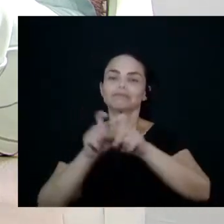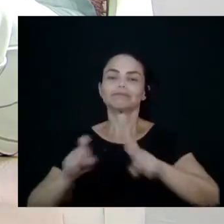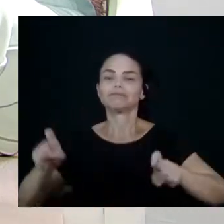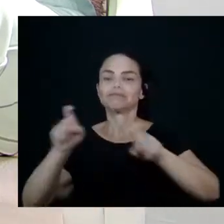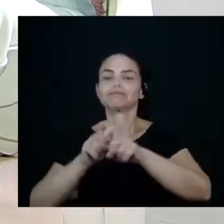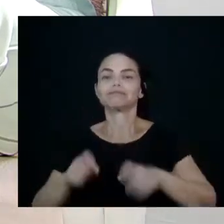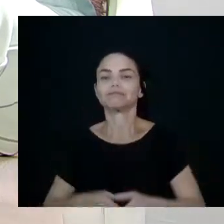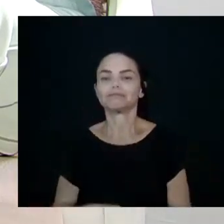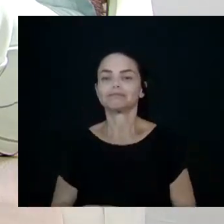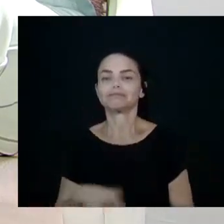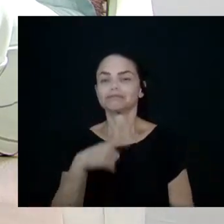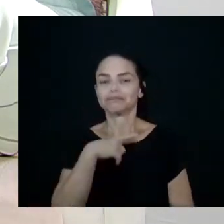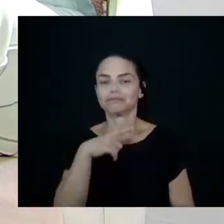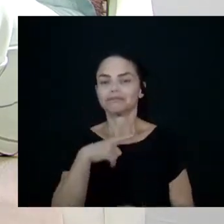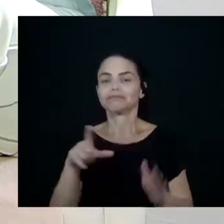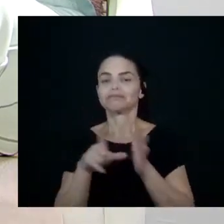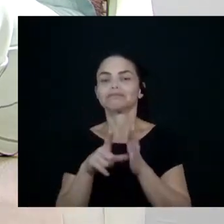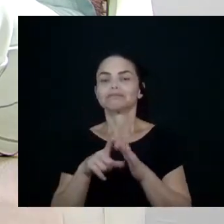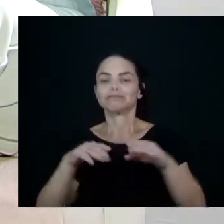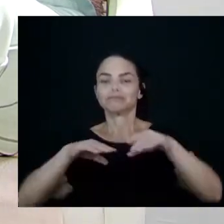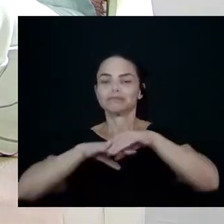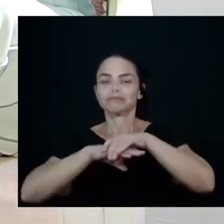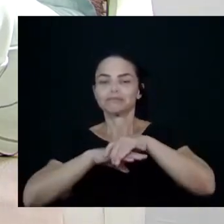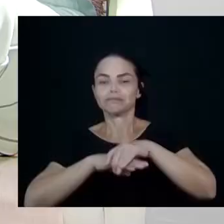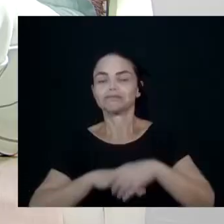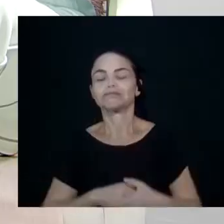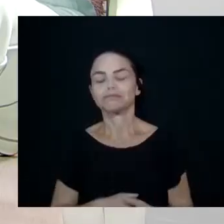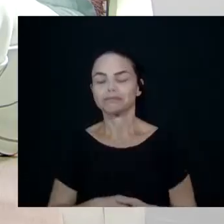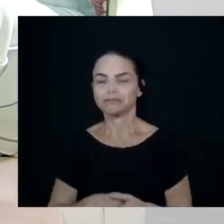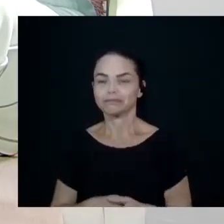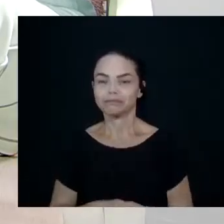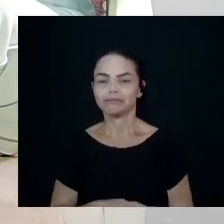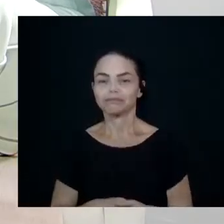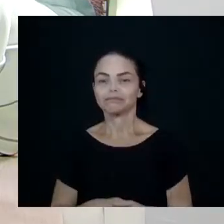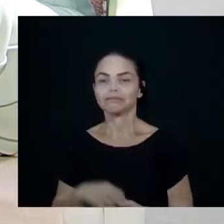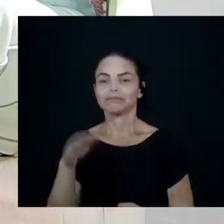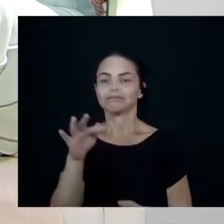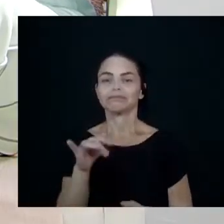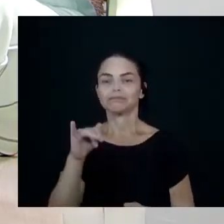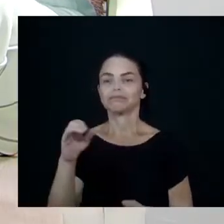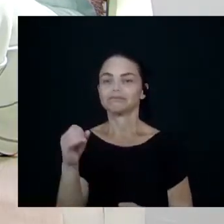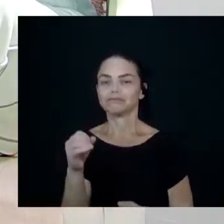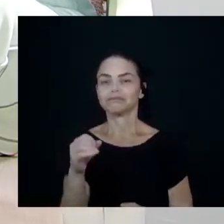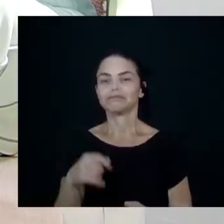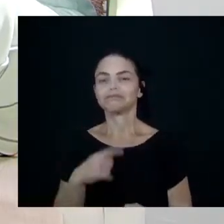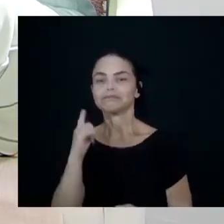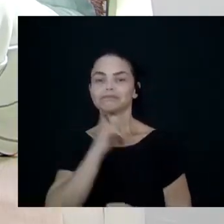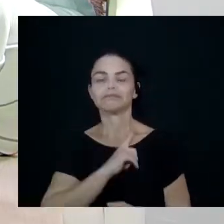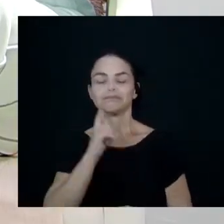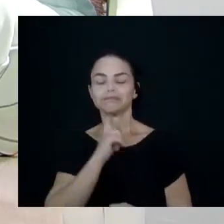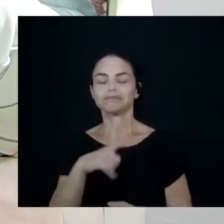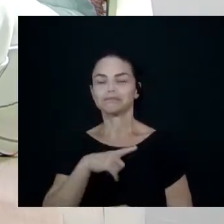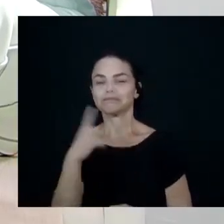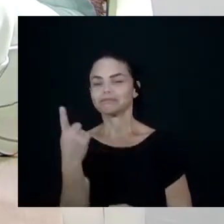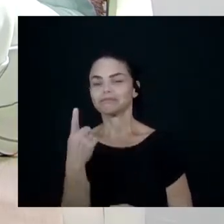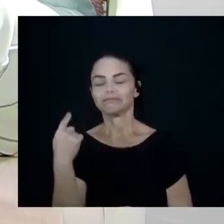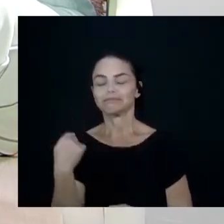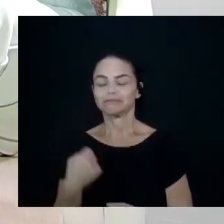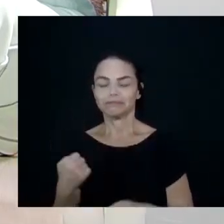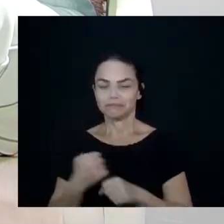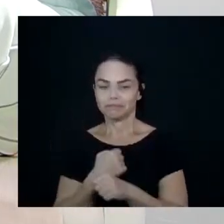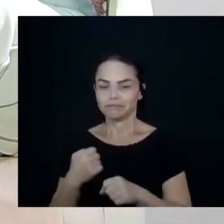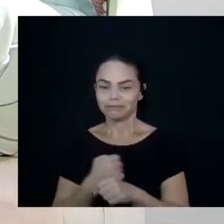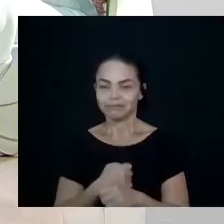Dava aula de informática e tinha A loja de sapatos. a arte de calçados. A Fio de Minas, que é a franquia que tem só 1 ano, que é a Que novidade. tá